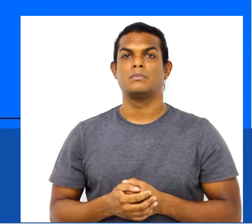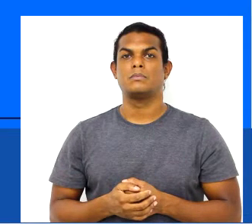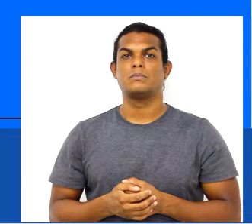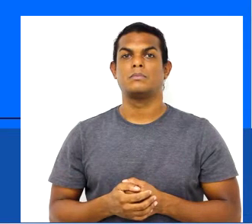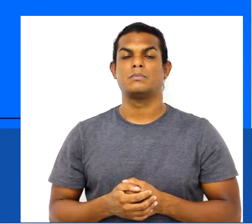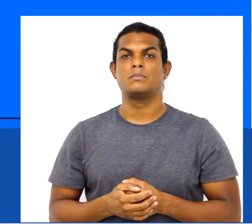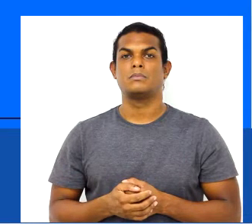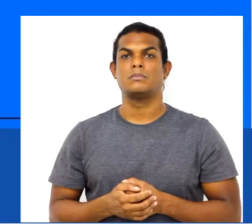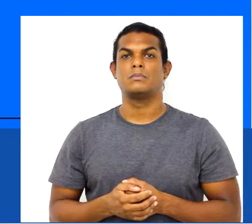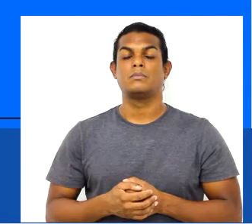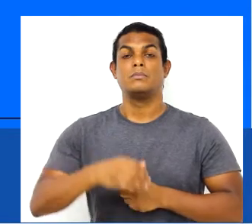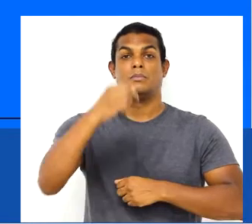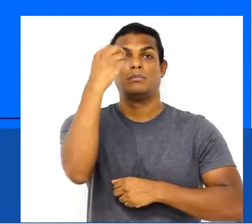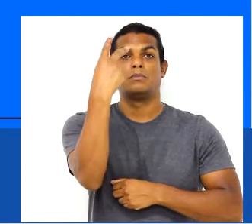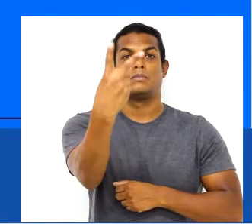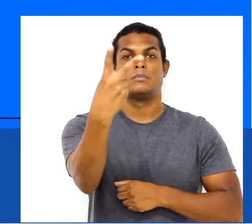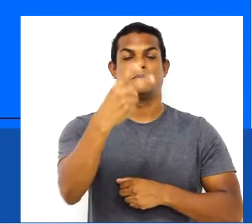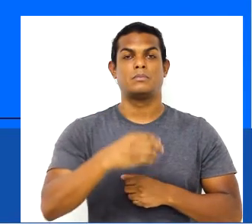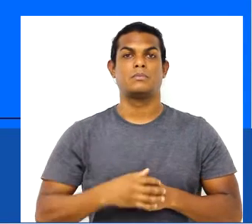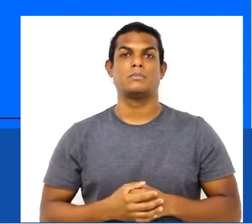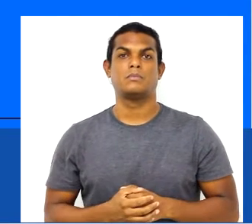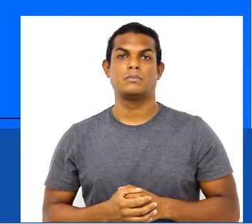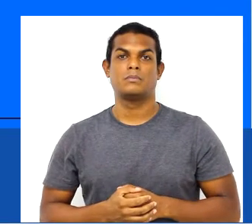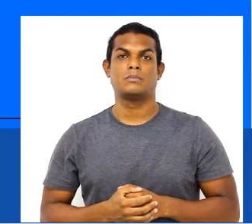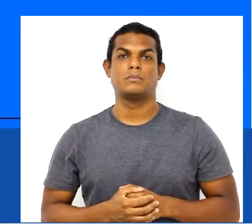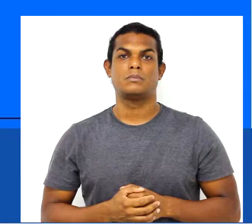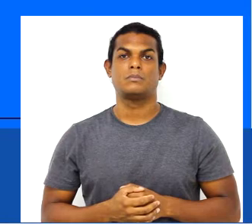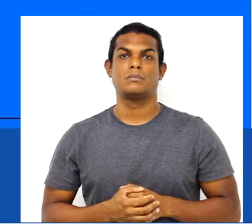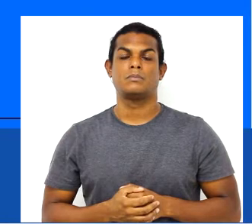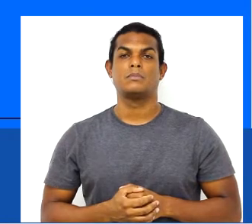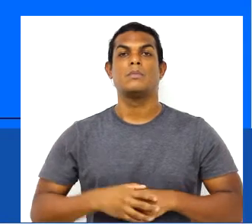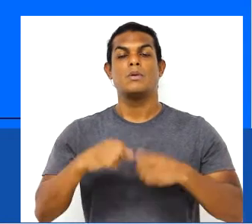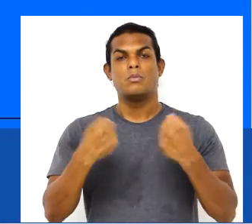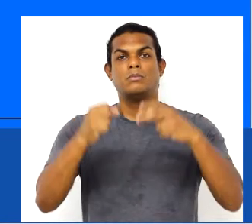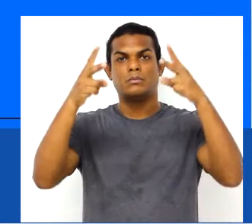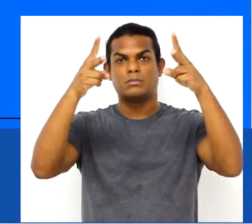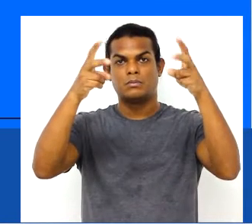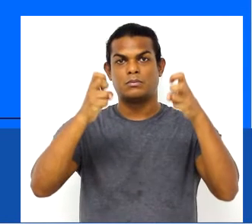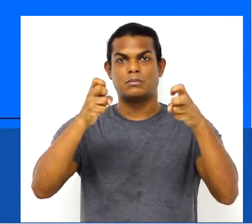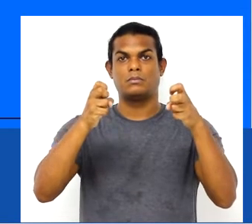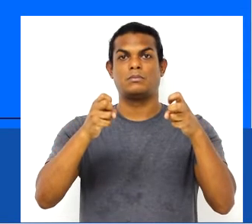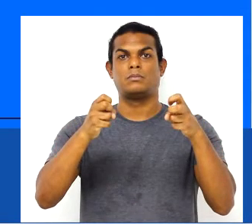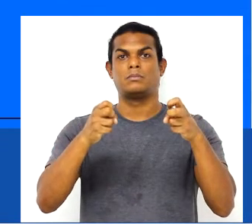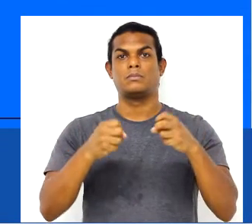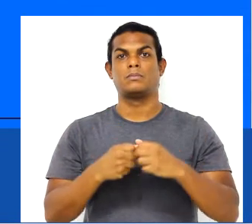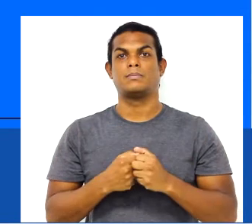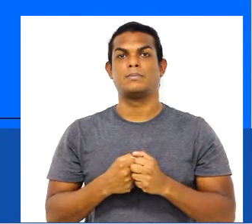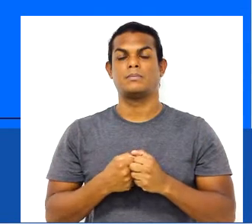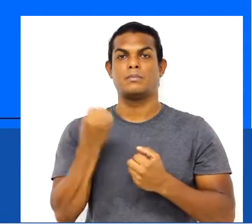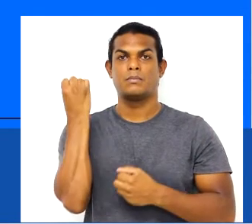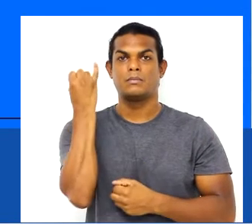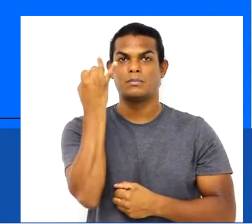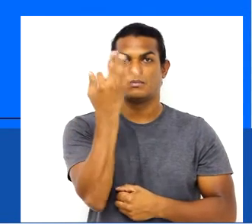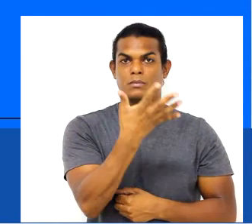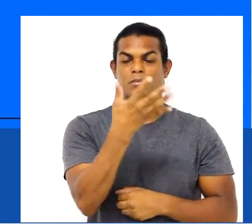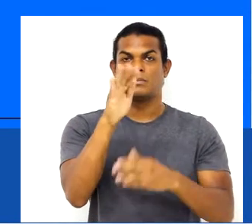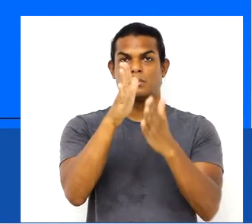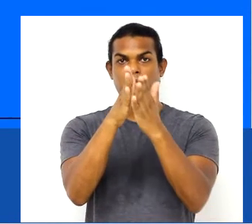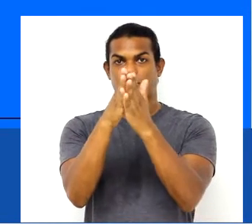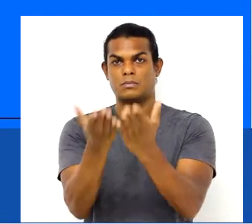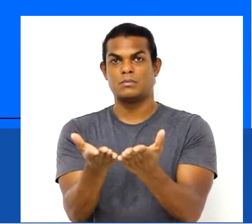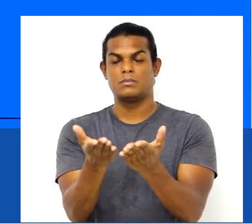posterior é a quantidade 2. E aí a gente pode observar a quantidade de